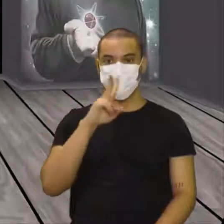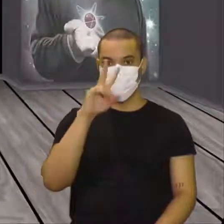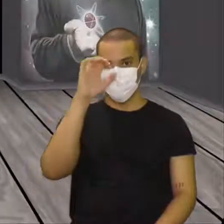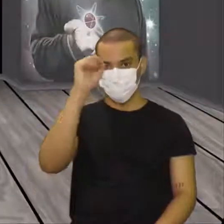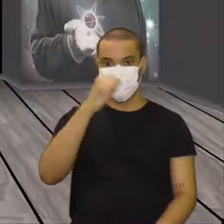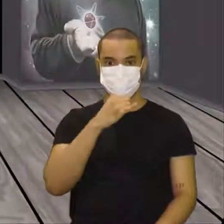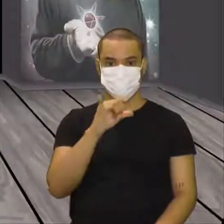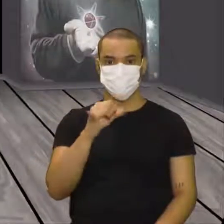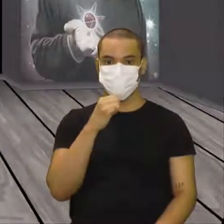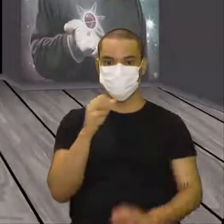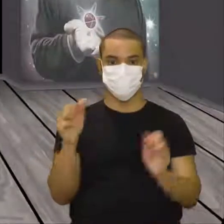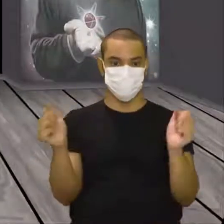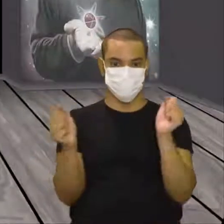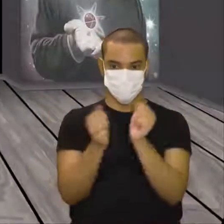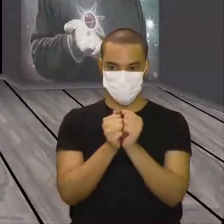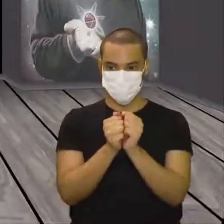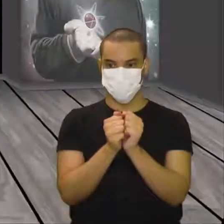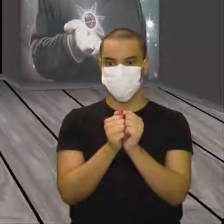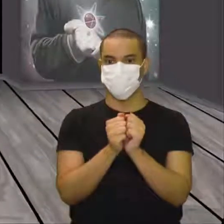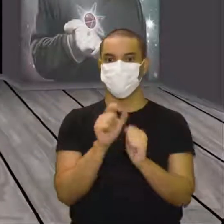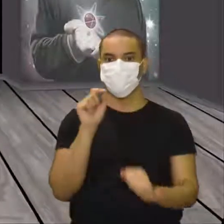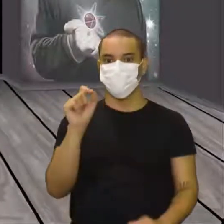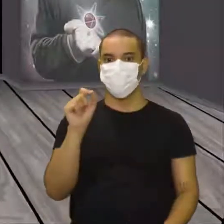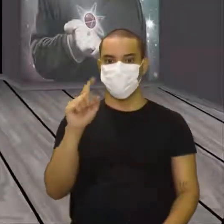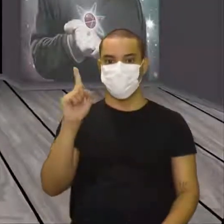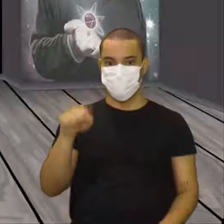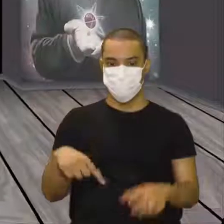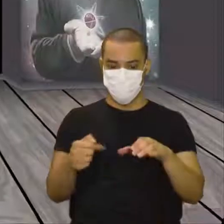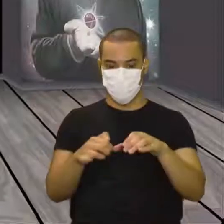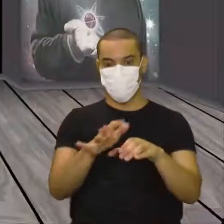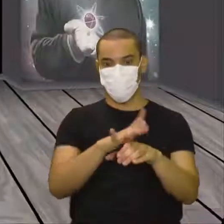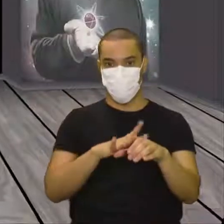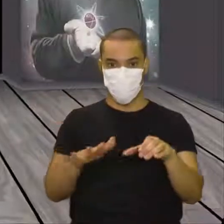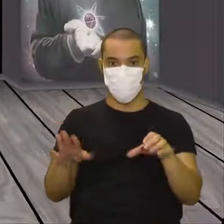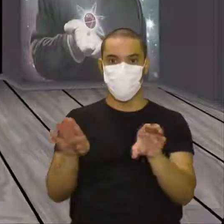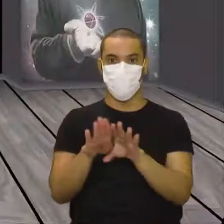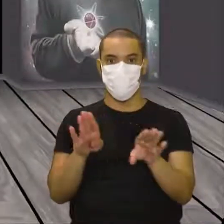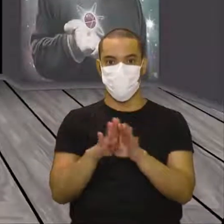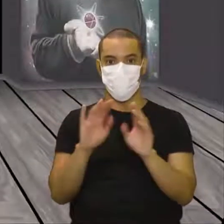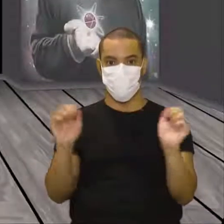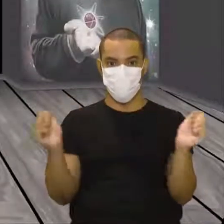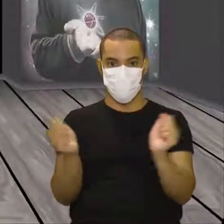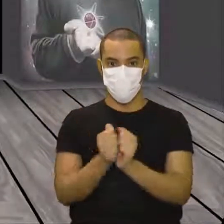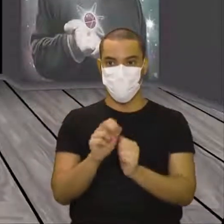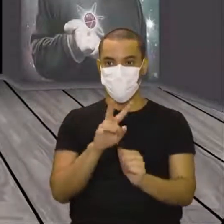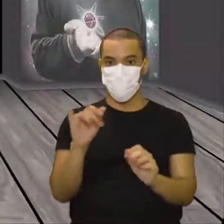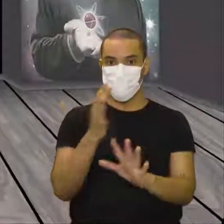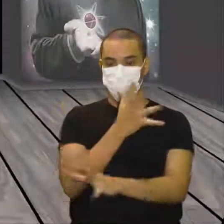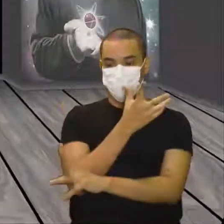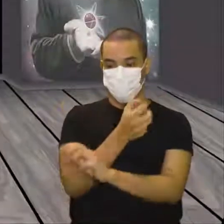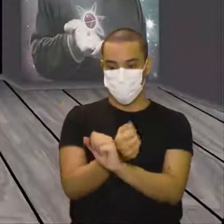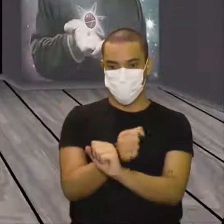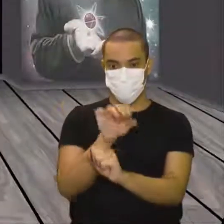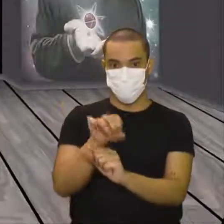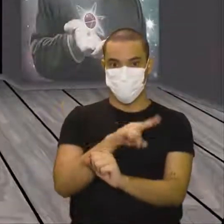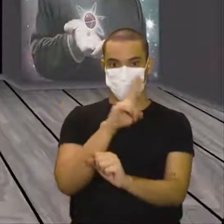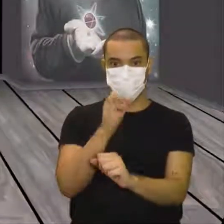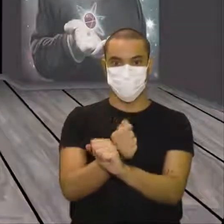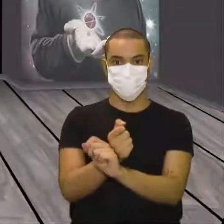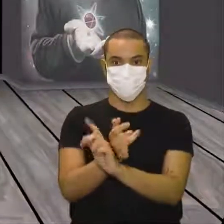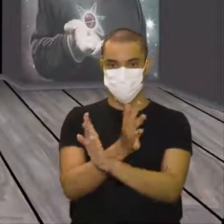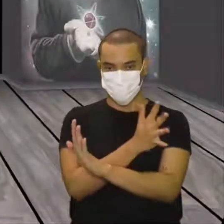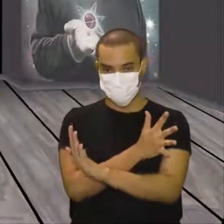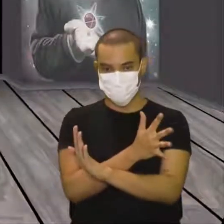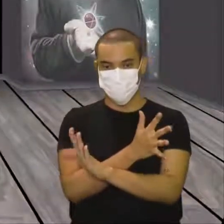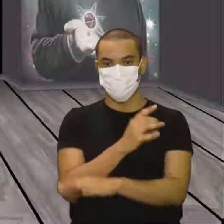elétrica. Força elétrica é o campo gerado por essa outra também vai gerar, mas elas vão se atrair ou vão repelir. Dependendo,